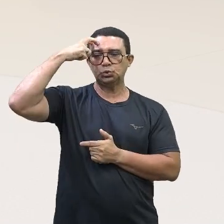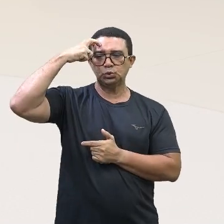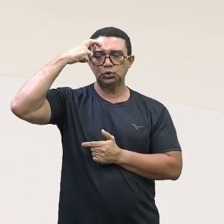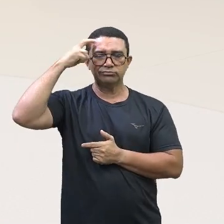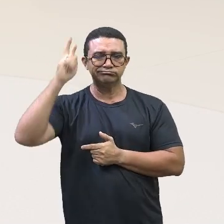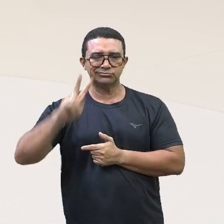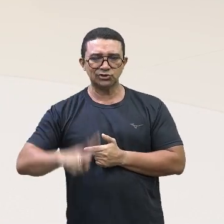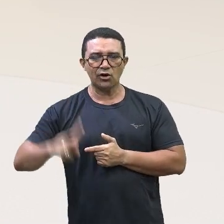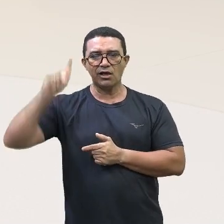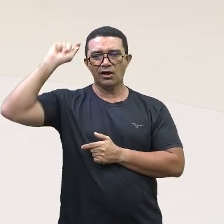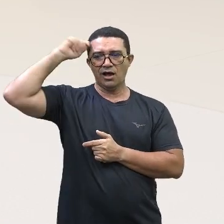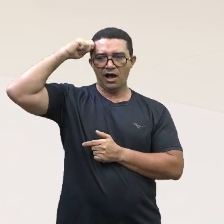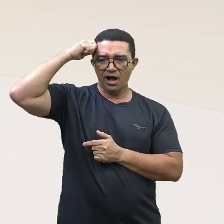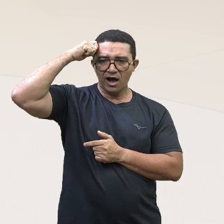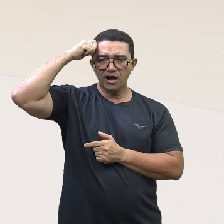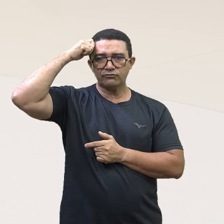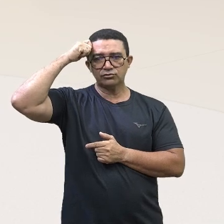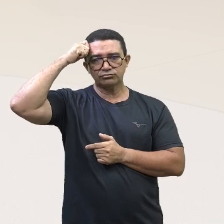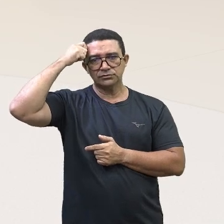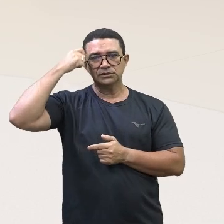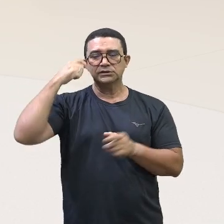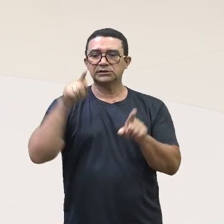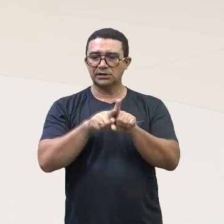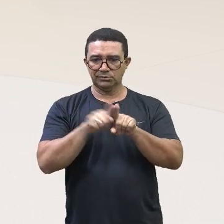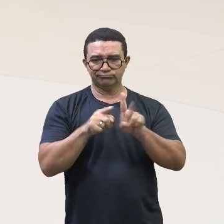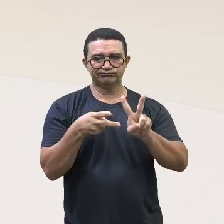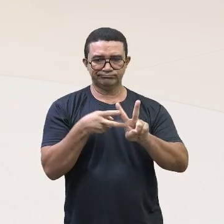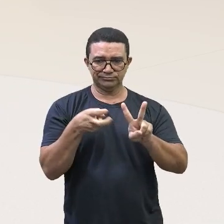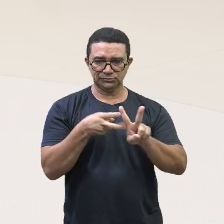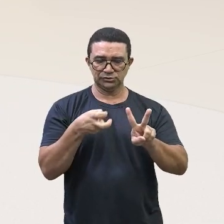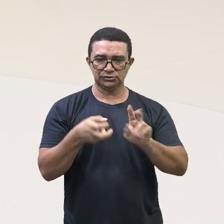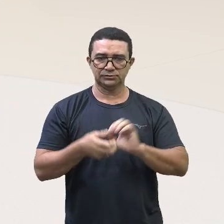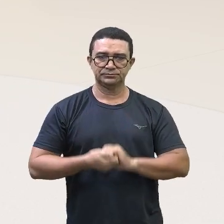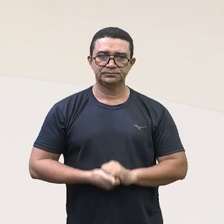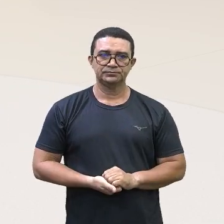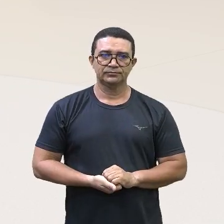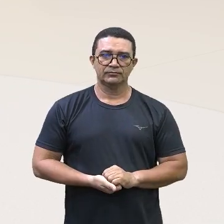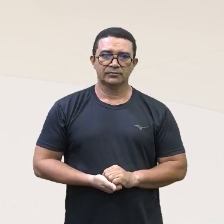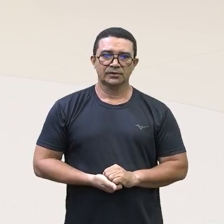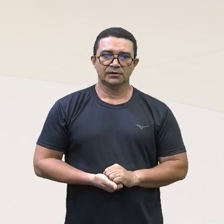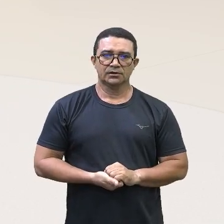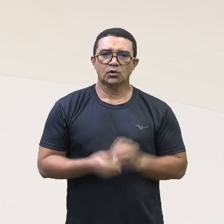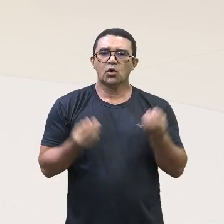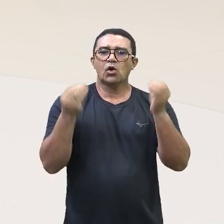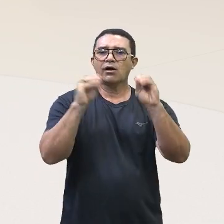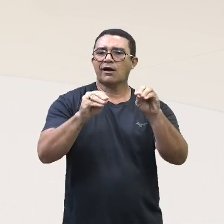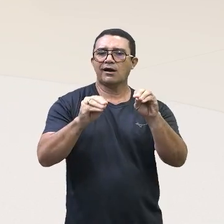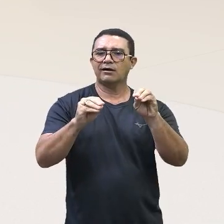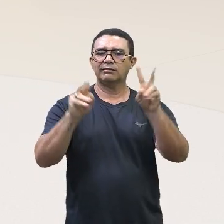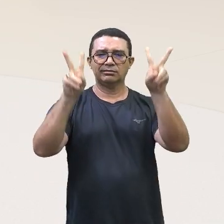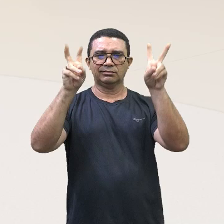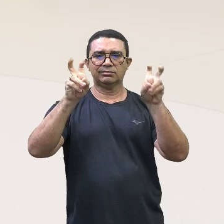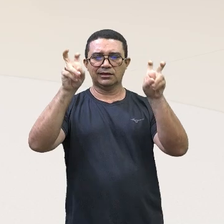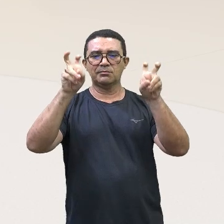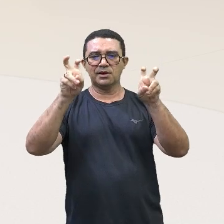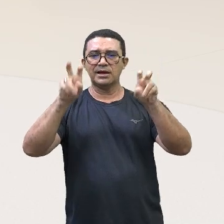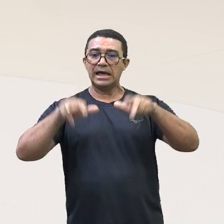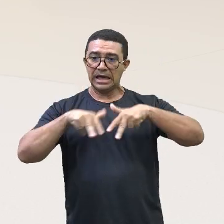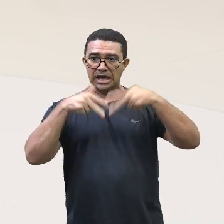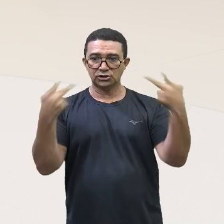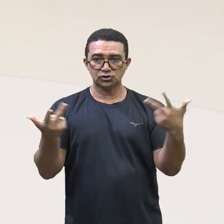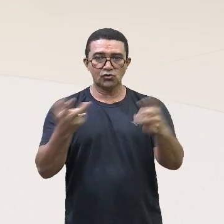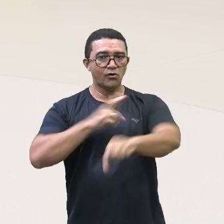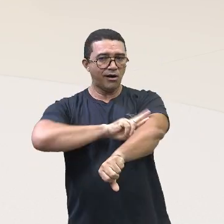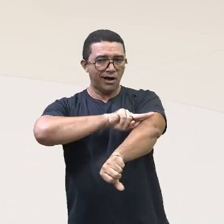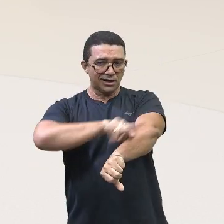história afro-brasileira, tanto quanto a indígena, certo? A inserção da temática étnico-racial na